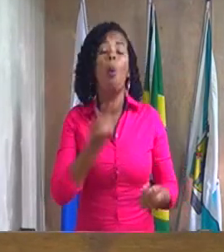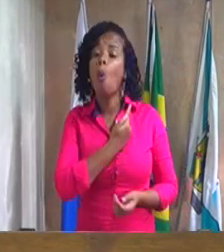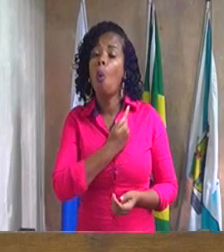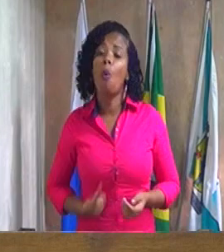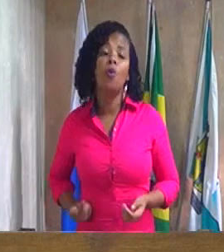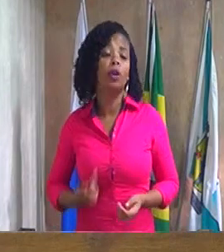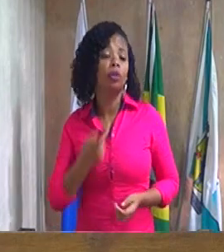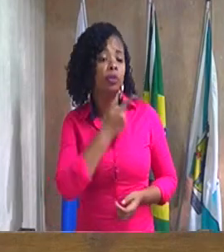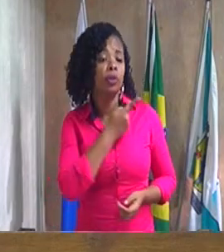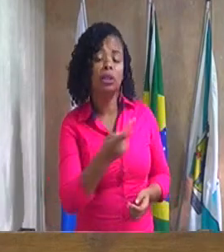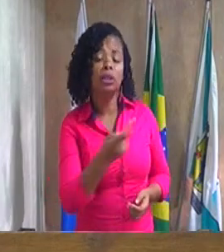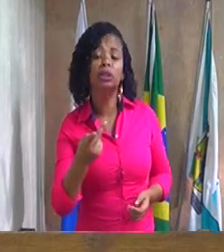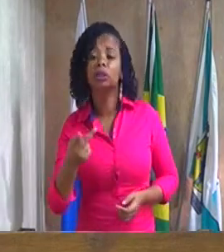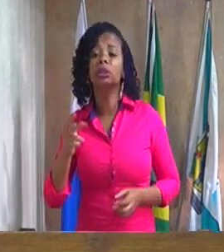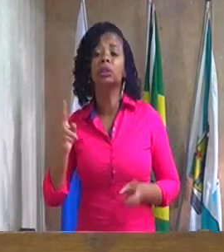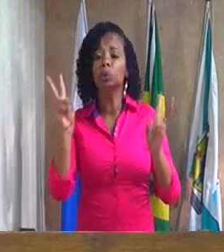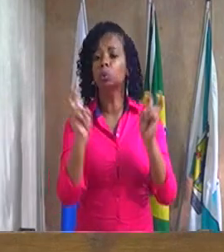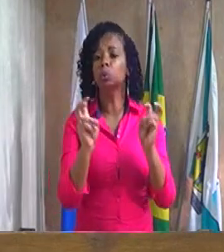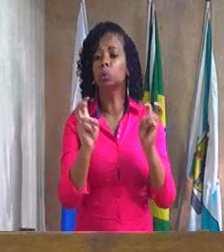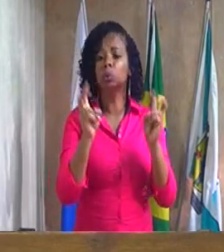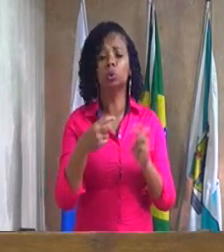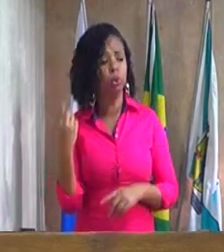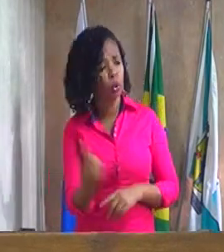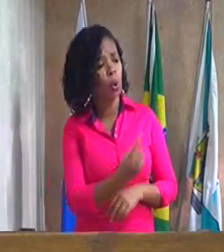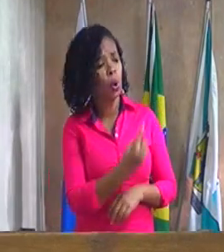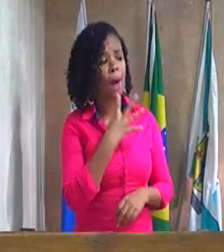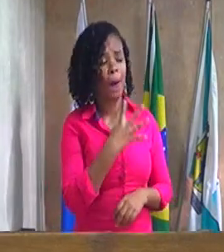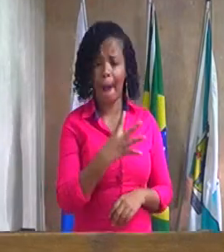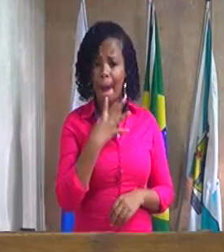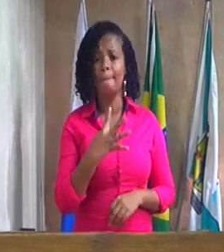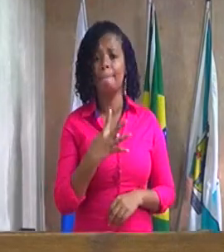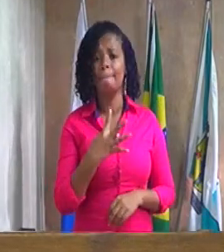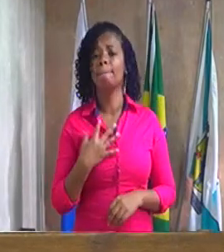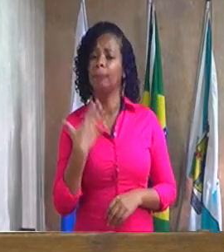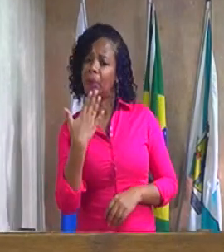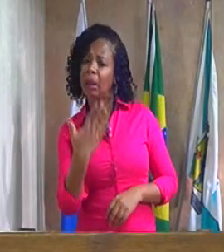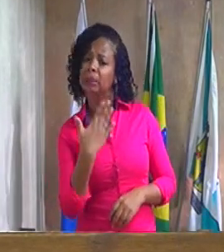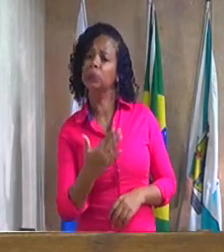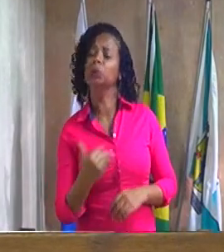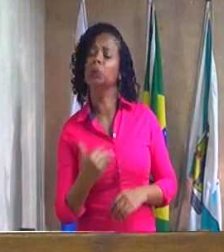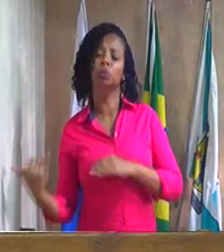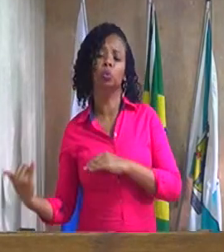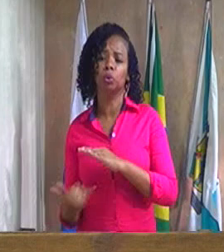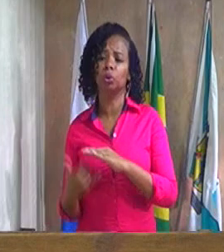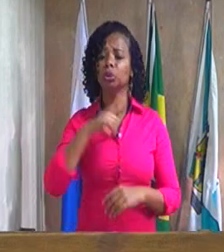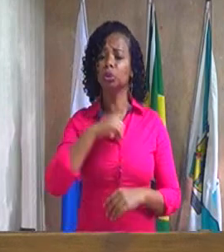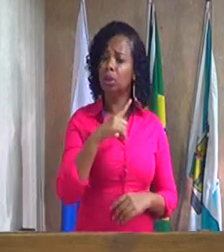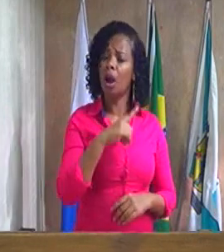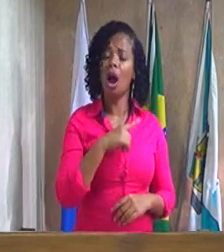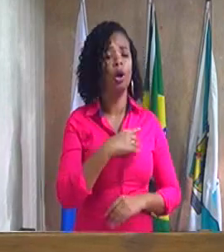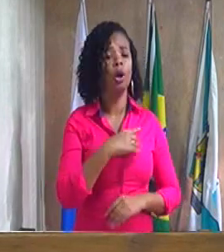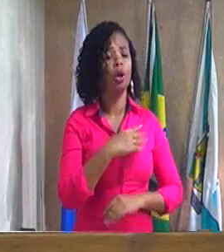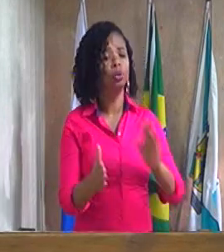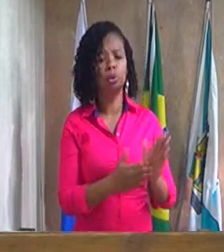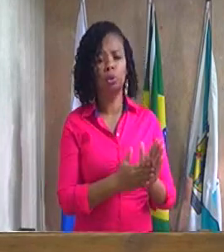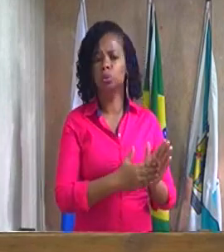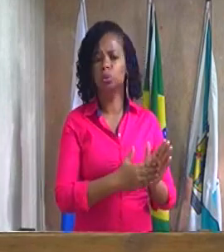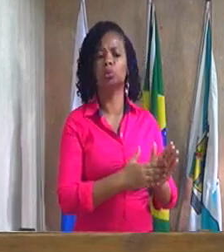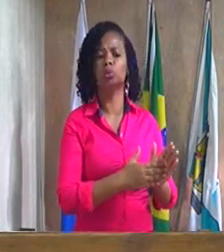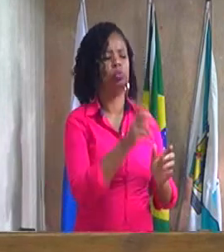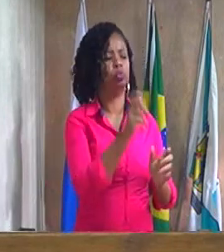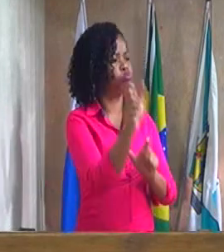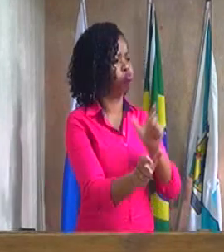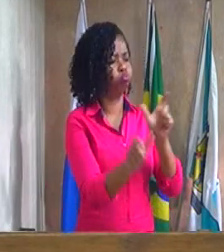nós reconheçamos, enquanto instituições, essas matrizes. Então, a cidade